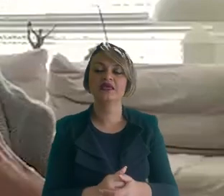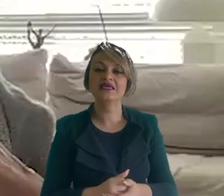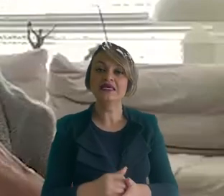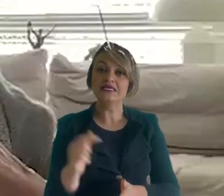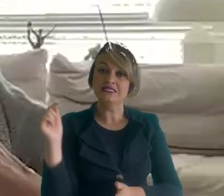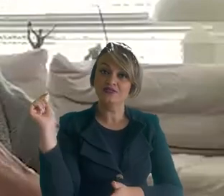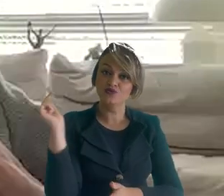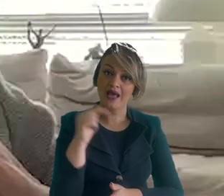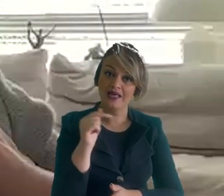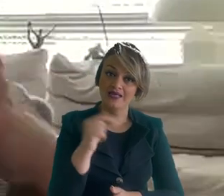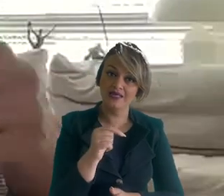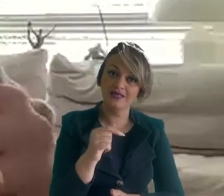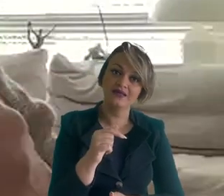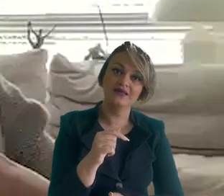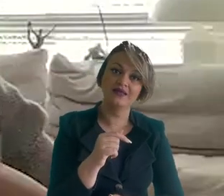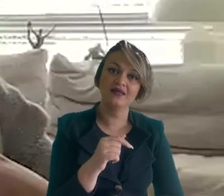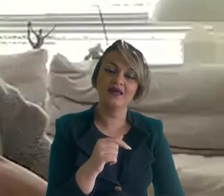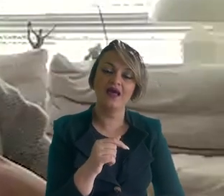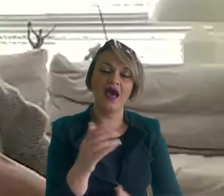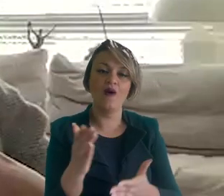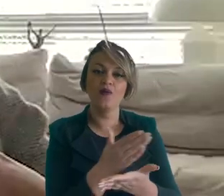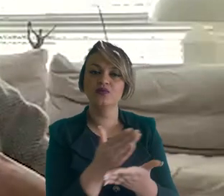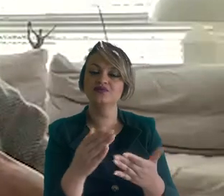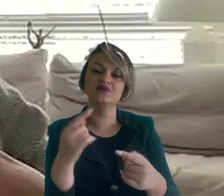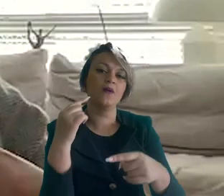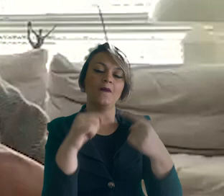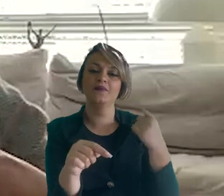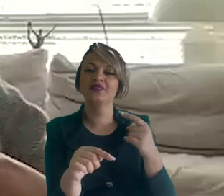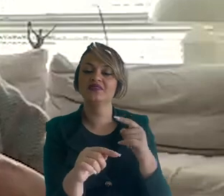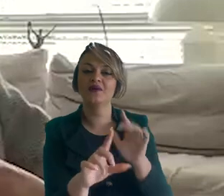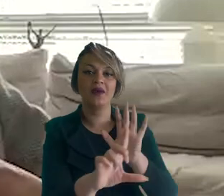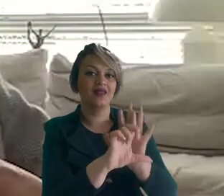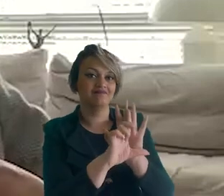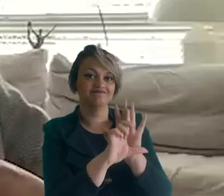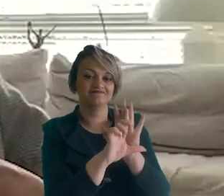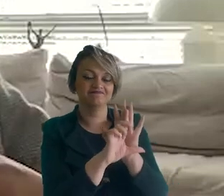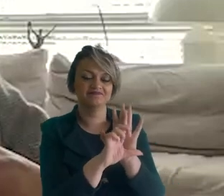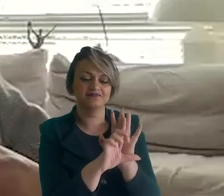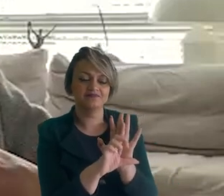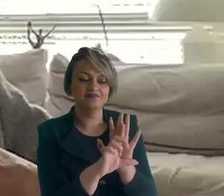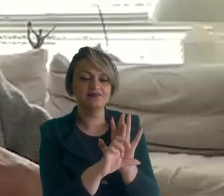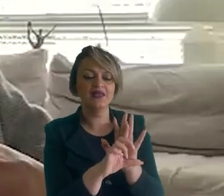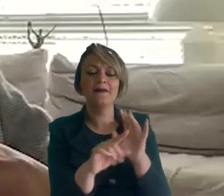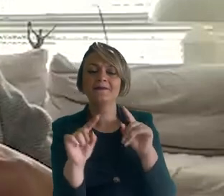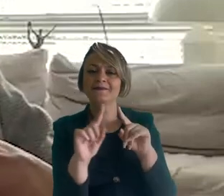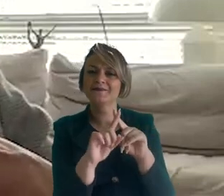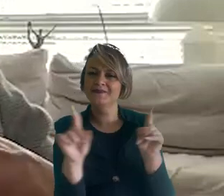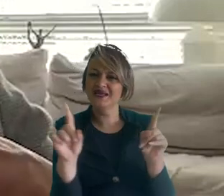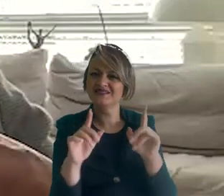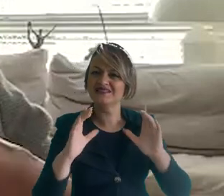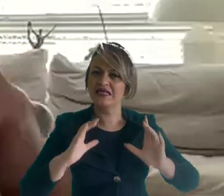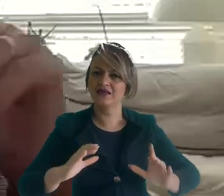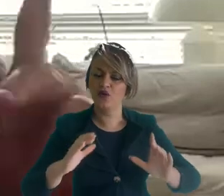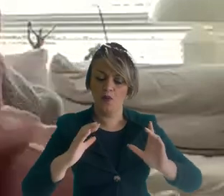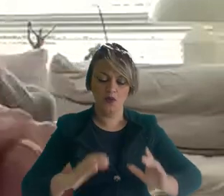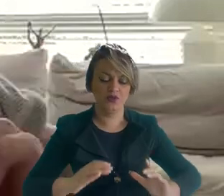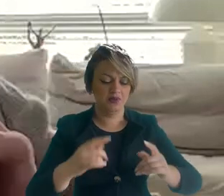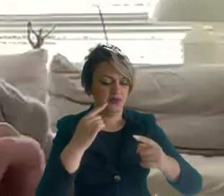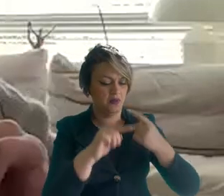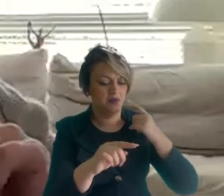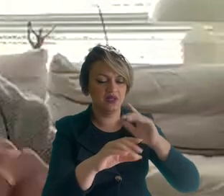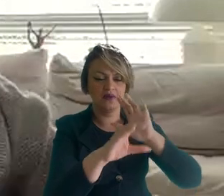Nem sempre a ilicitude da conduta é algo ponderado ou